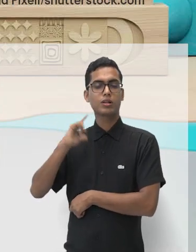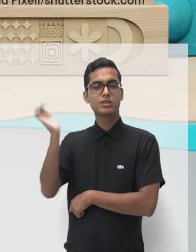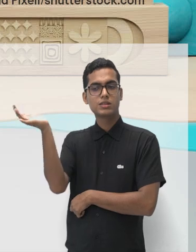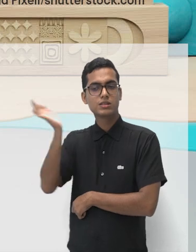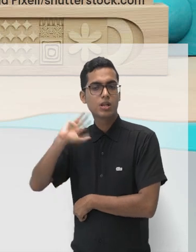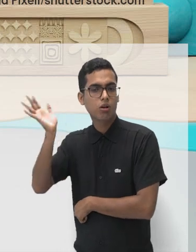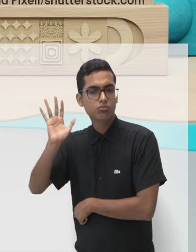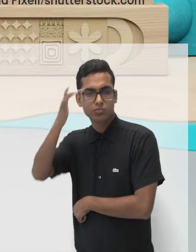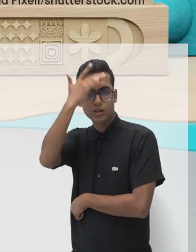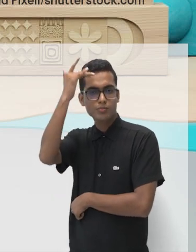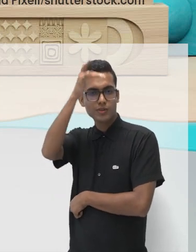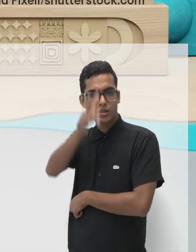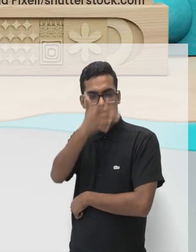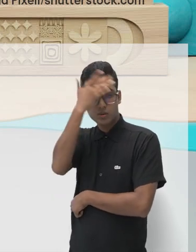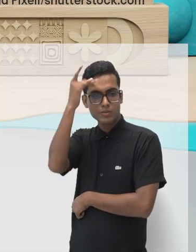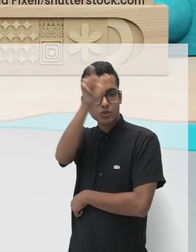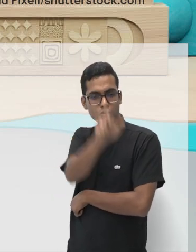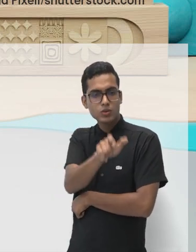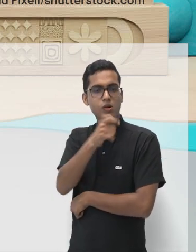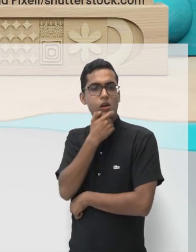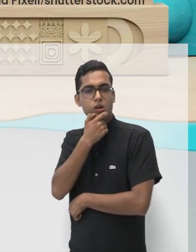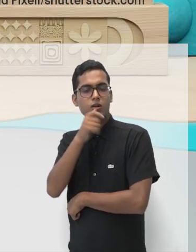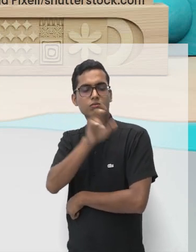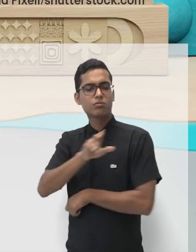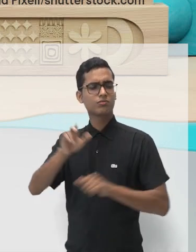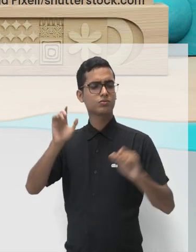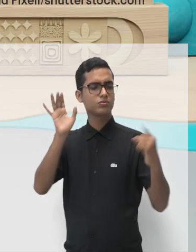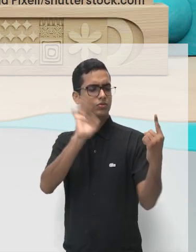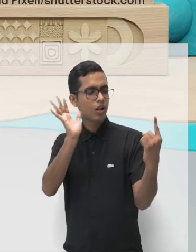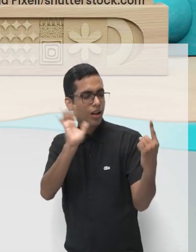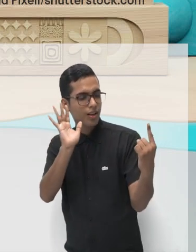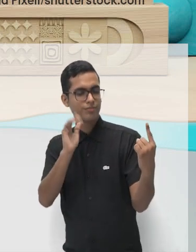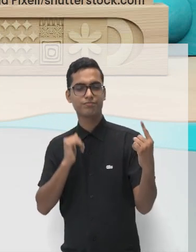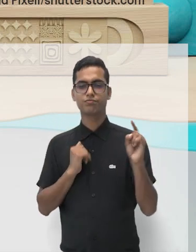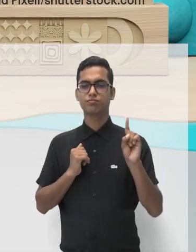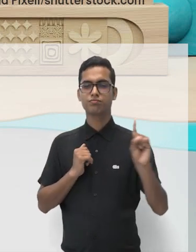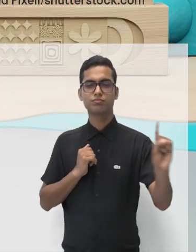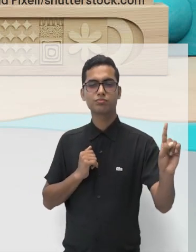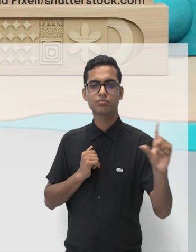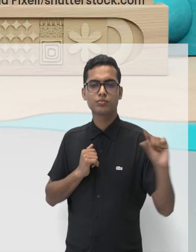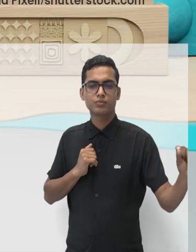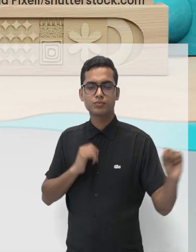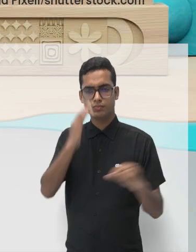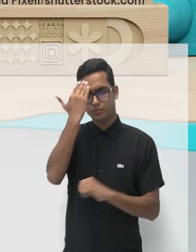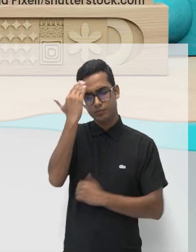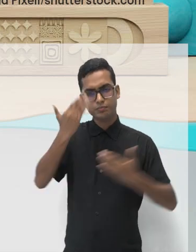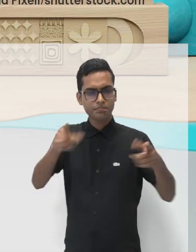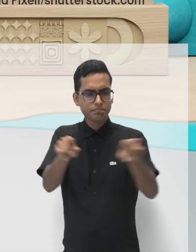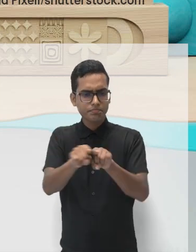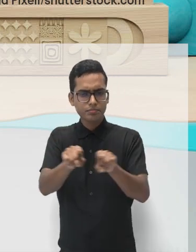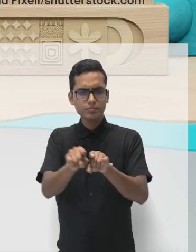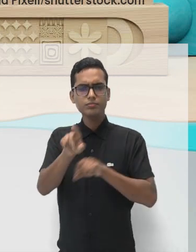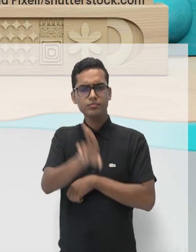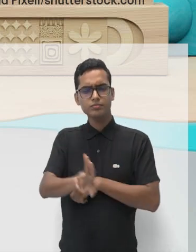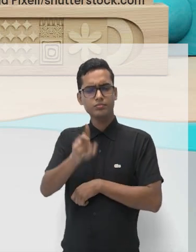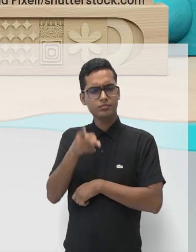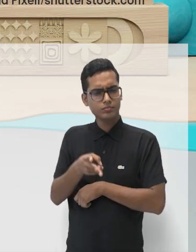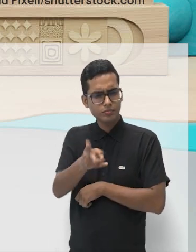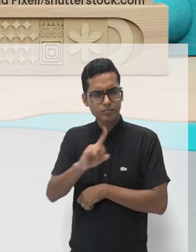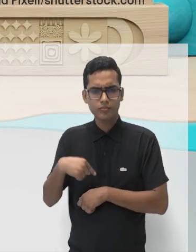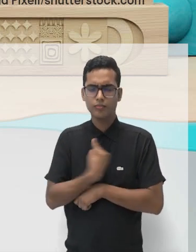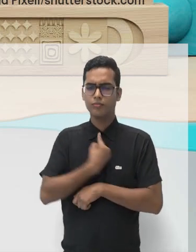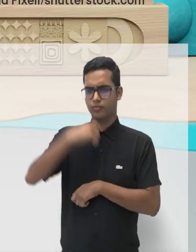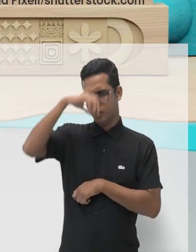a utilização de expressões de sala de aula que são bem úteis. Vão anotando, vão aprendendo, vão repetindo aí